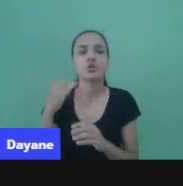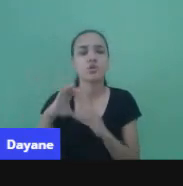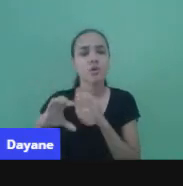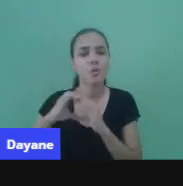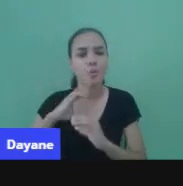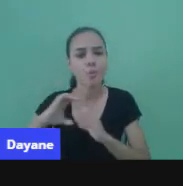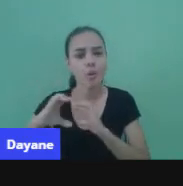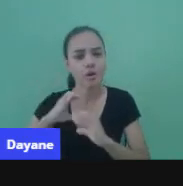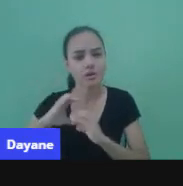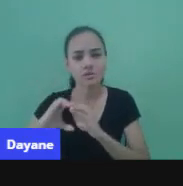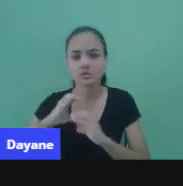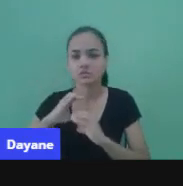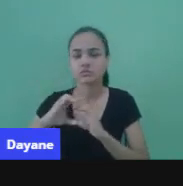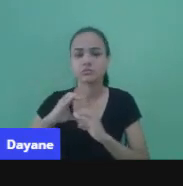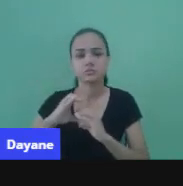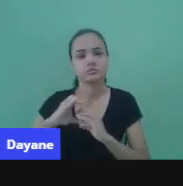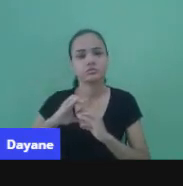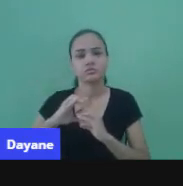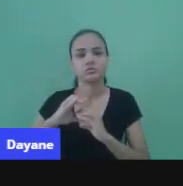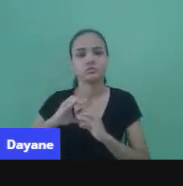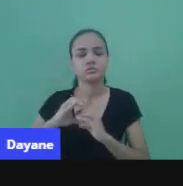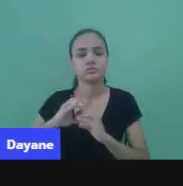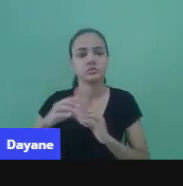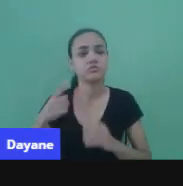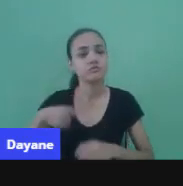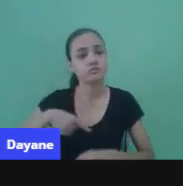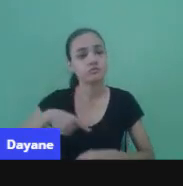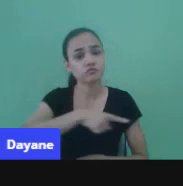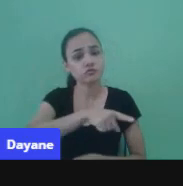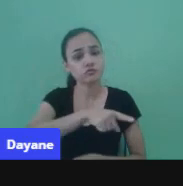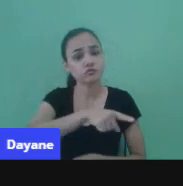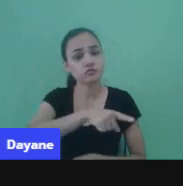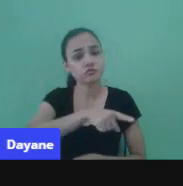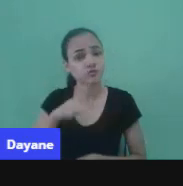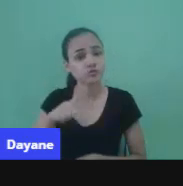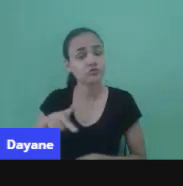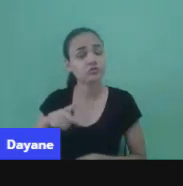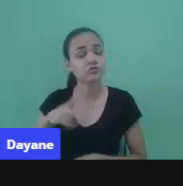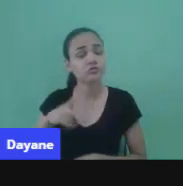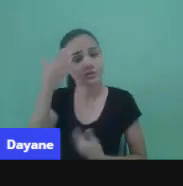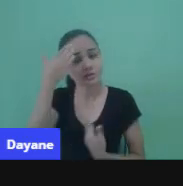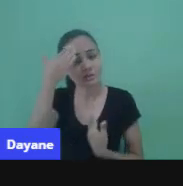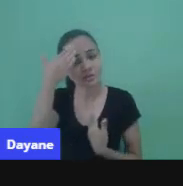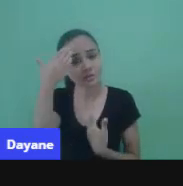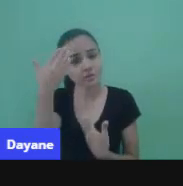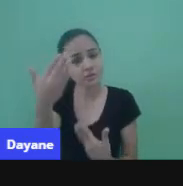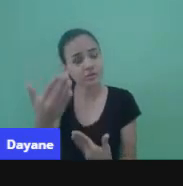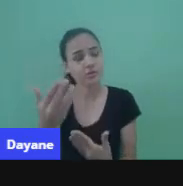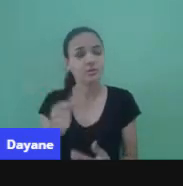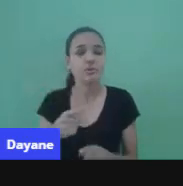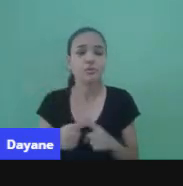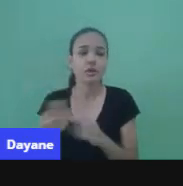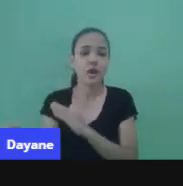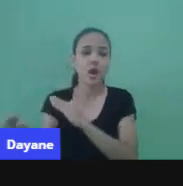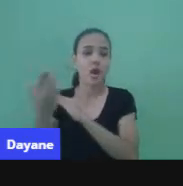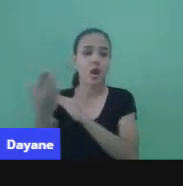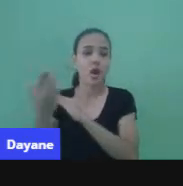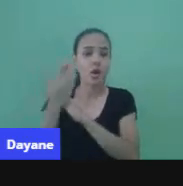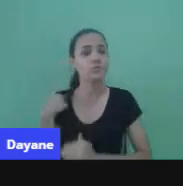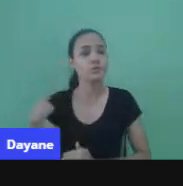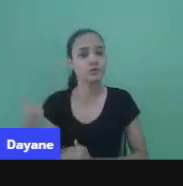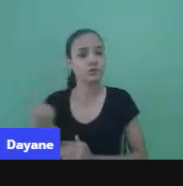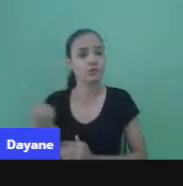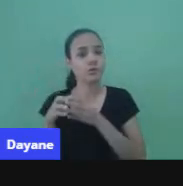aqui, a gente agradece demais vocês, porque vocês estão nos ajudando a divulgar esse trabalho,